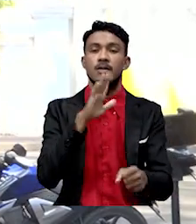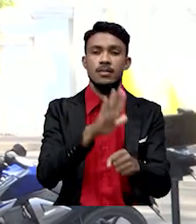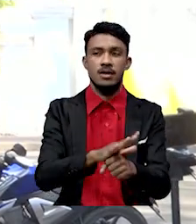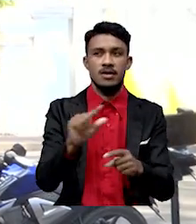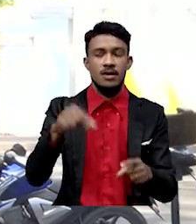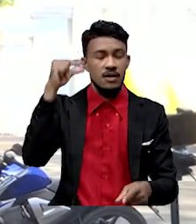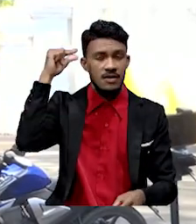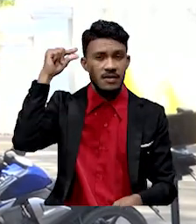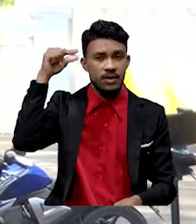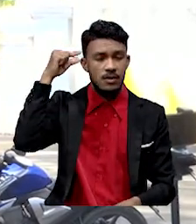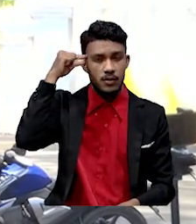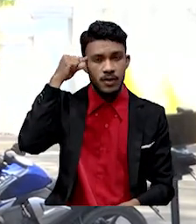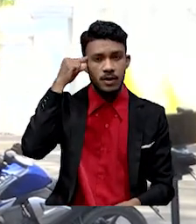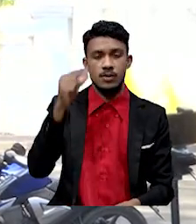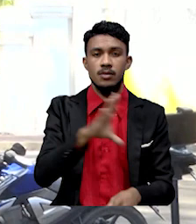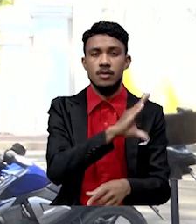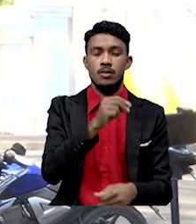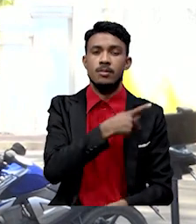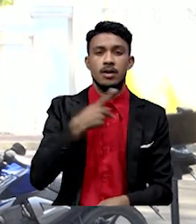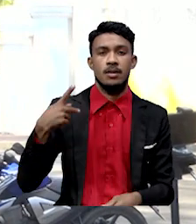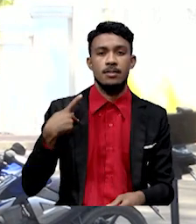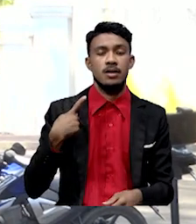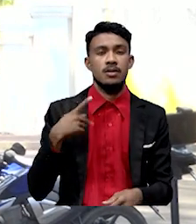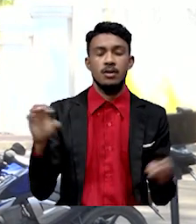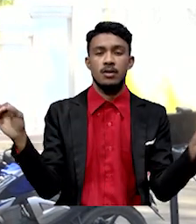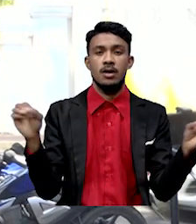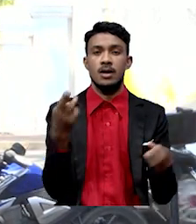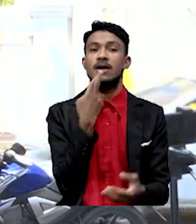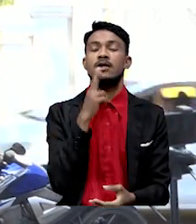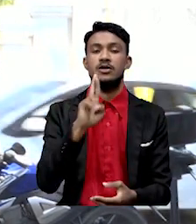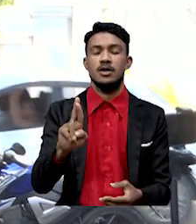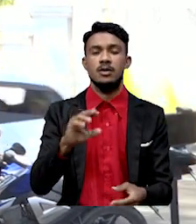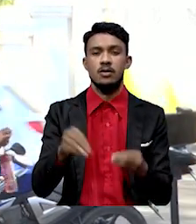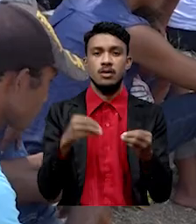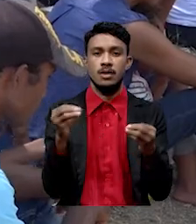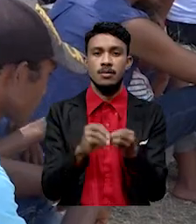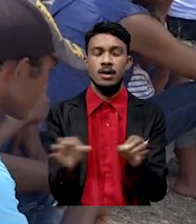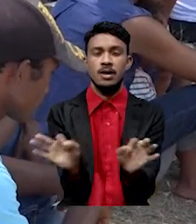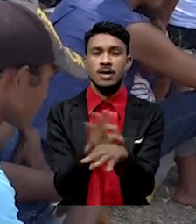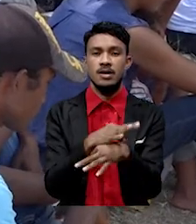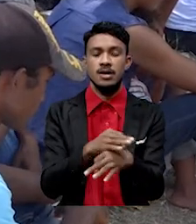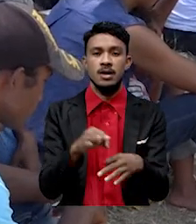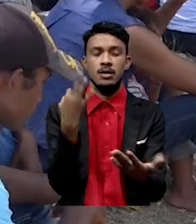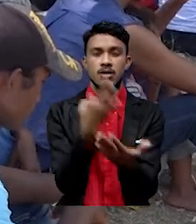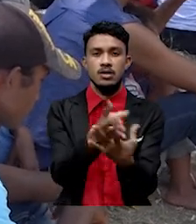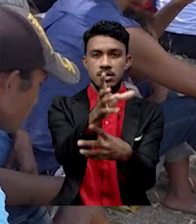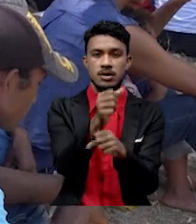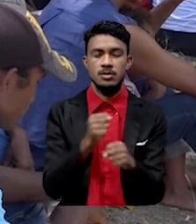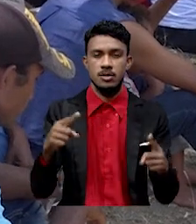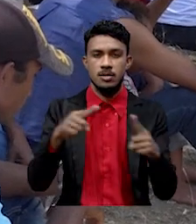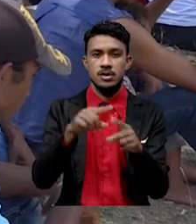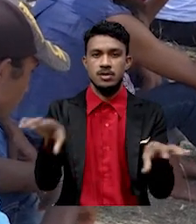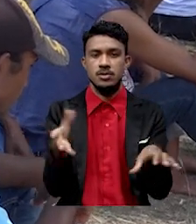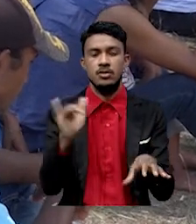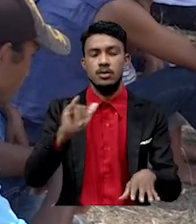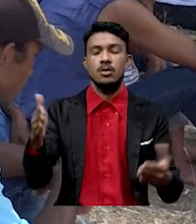rir governo no parlamento, la resolve exigência com a barradia salário para trabalhador siranian, se mobiliza trabalhador